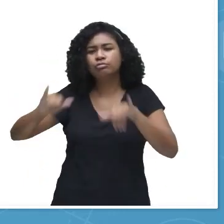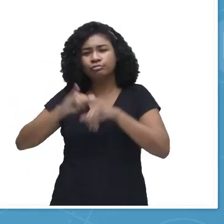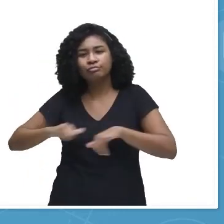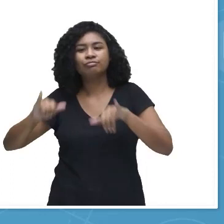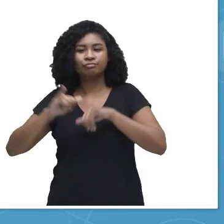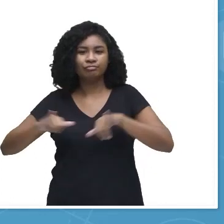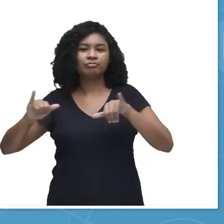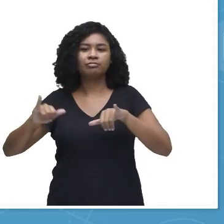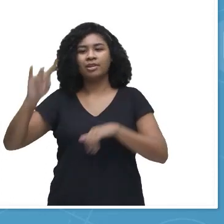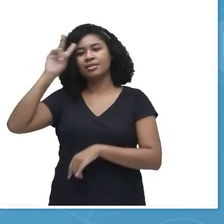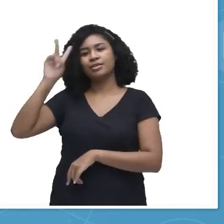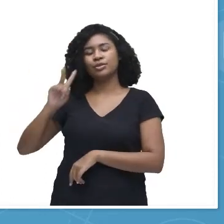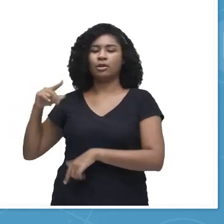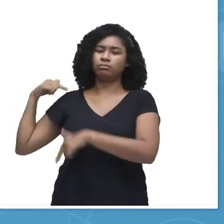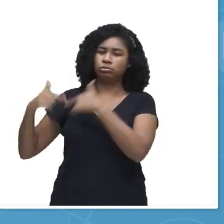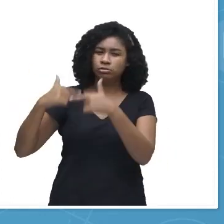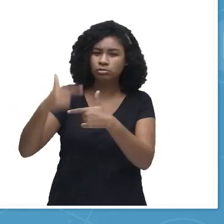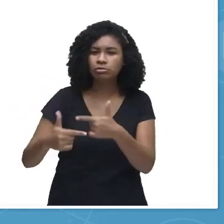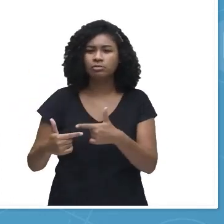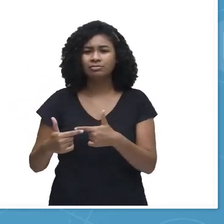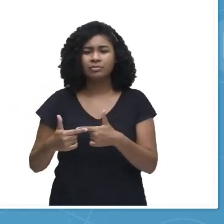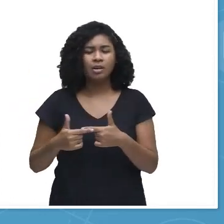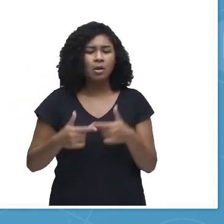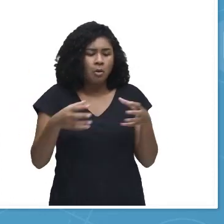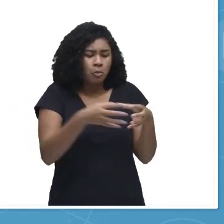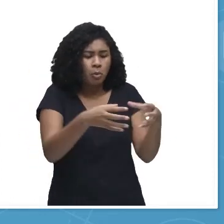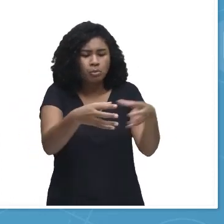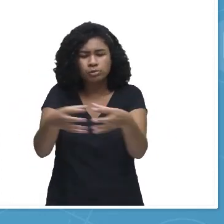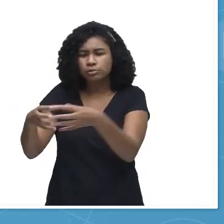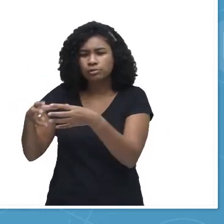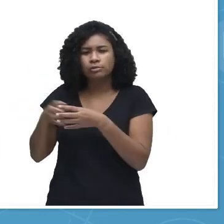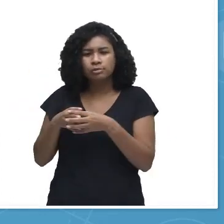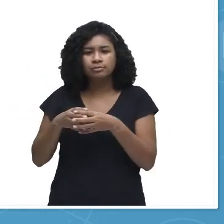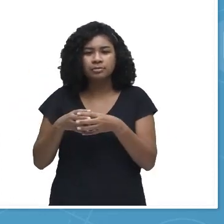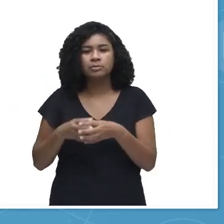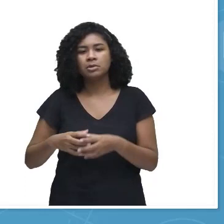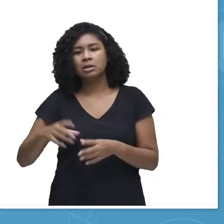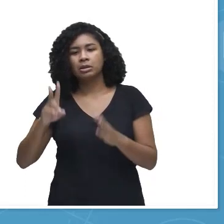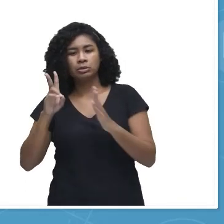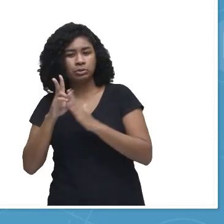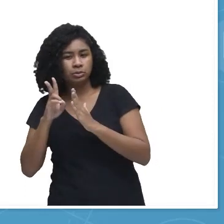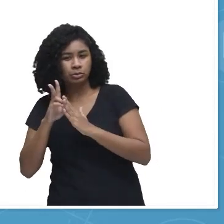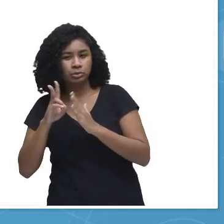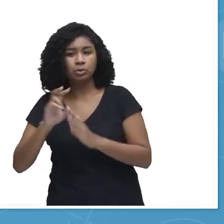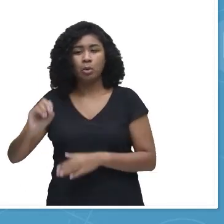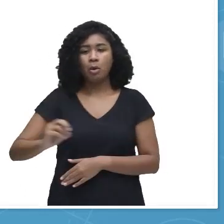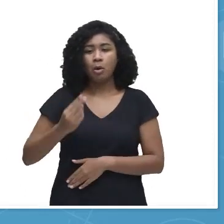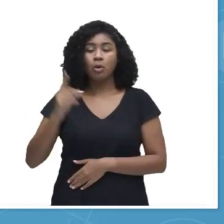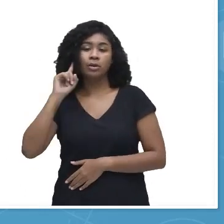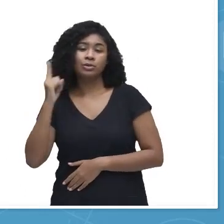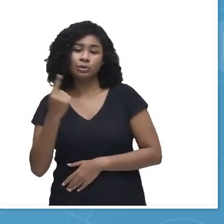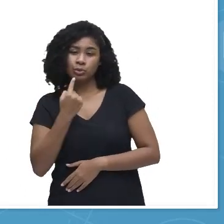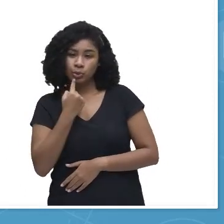tantos outros grupos representativos, vem vencendo obstáculos importantes, A partir desse momento, a gente vai